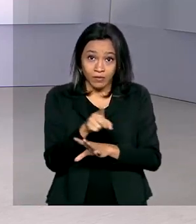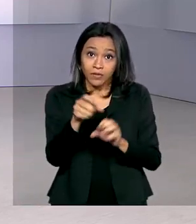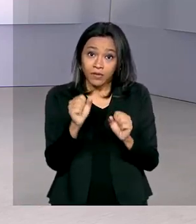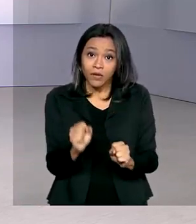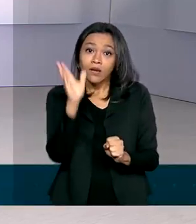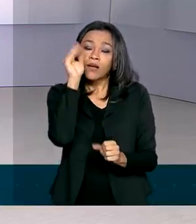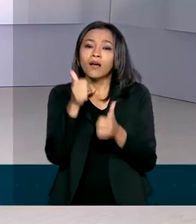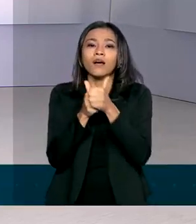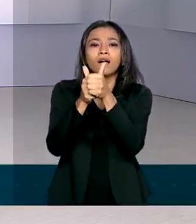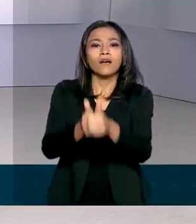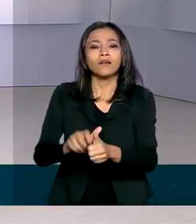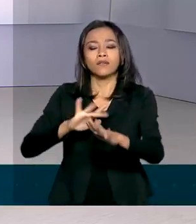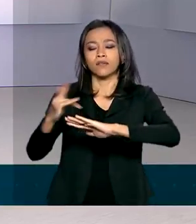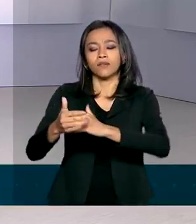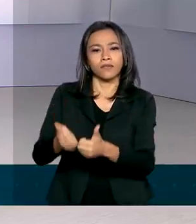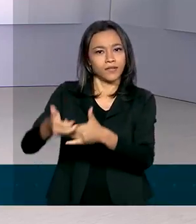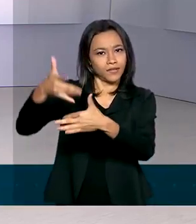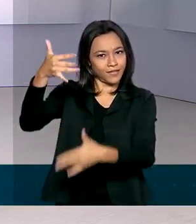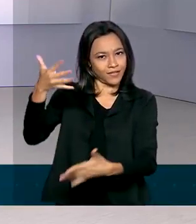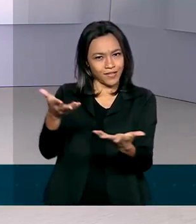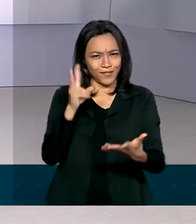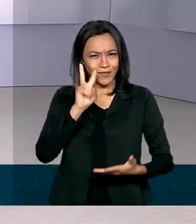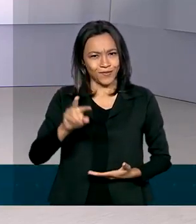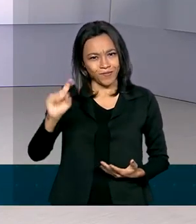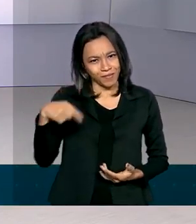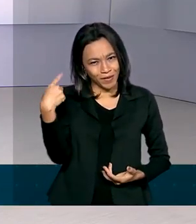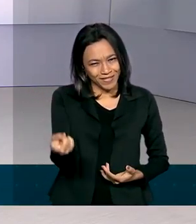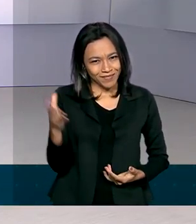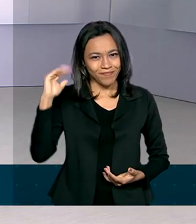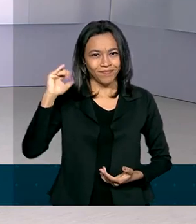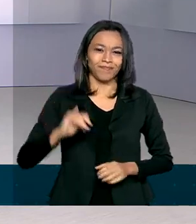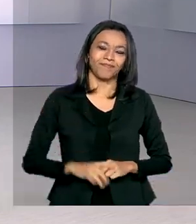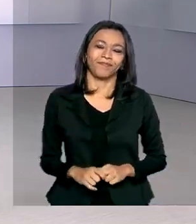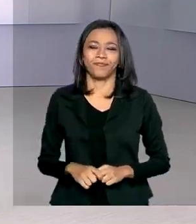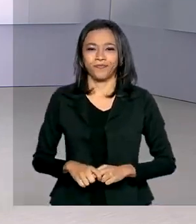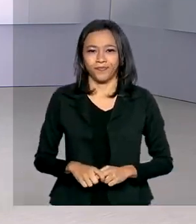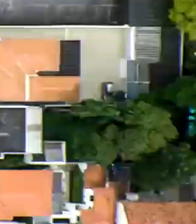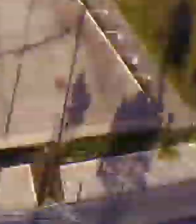Você pode nos acompanhar também pelas redes sociais. Nos vemos na próxima edição. Até lá!